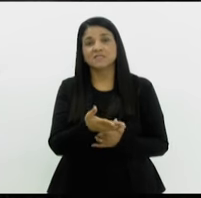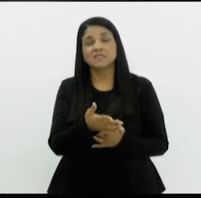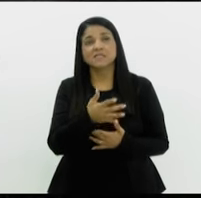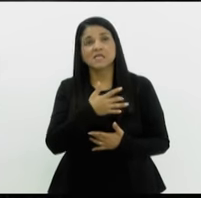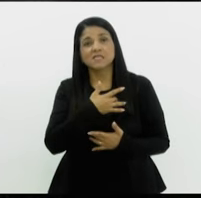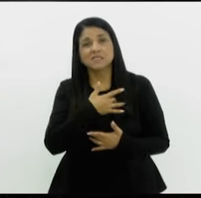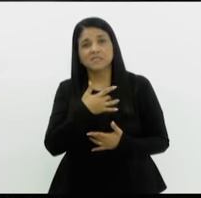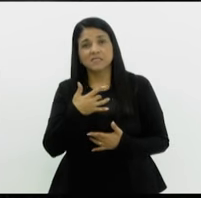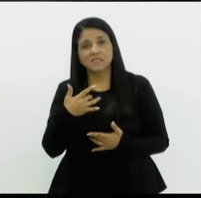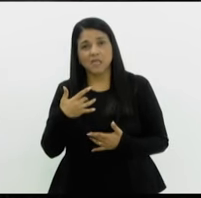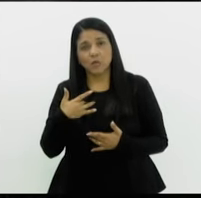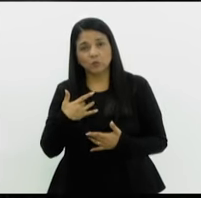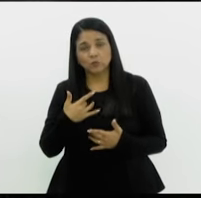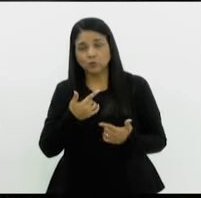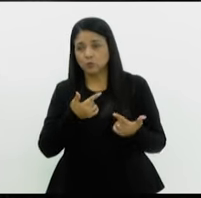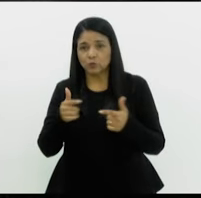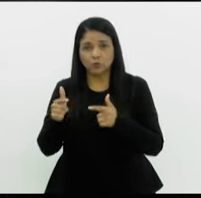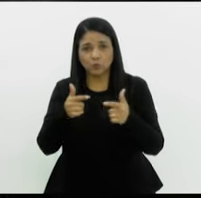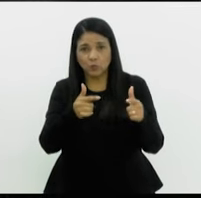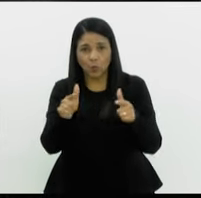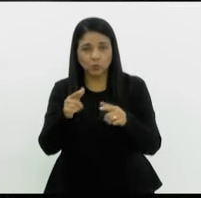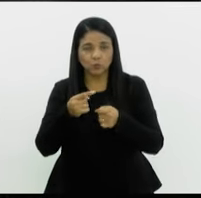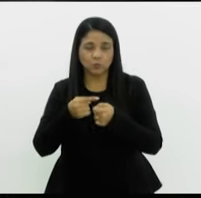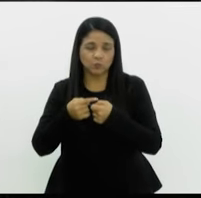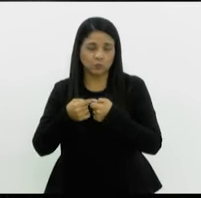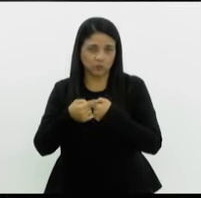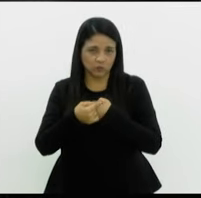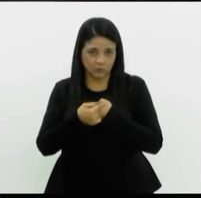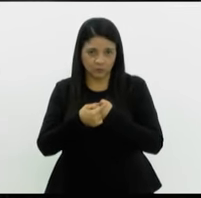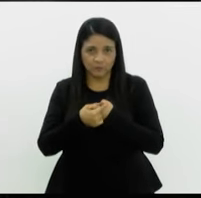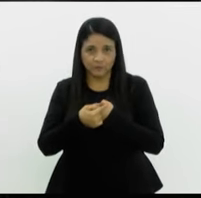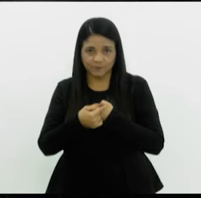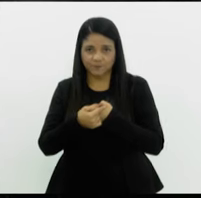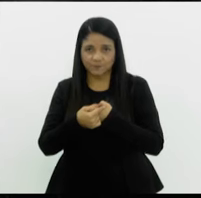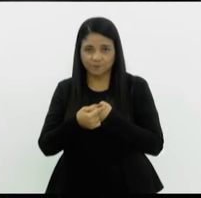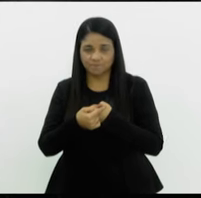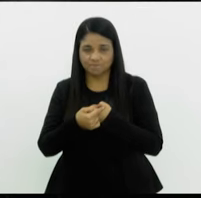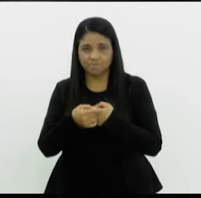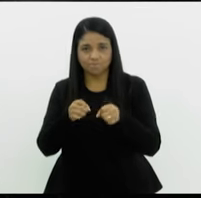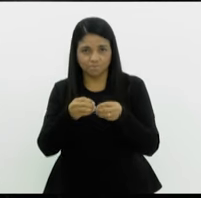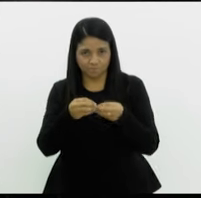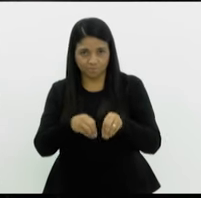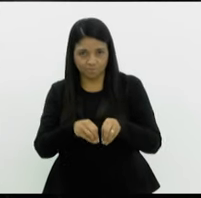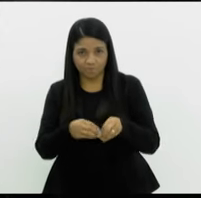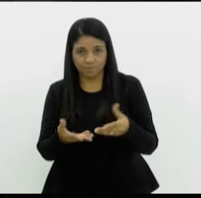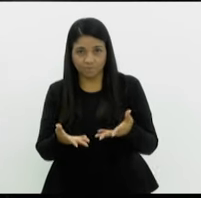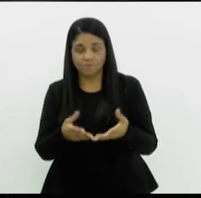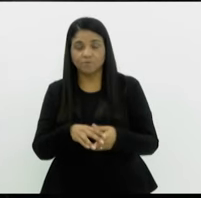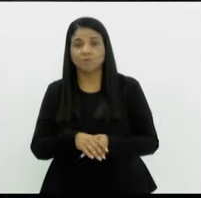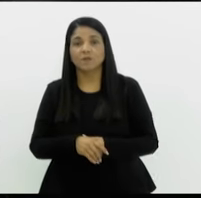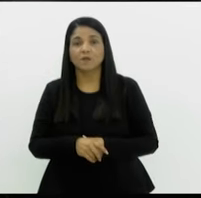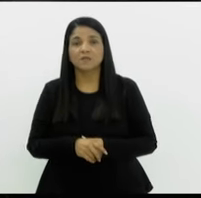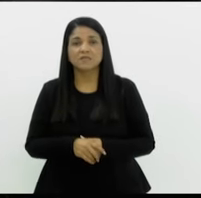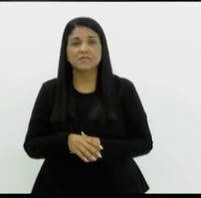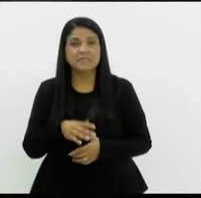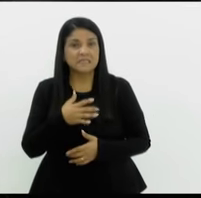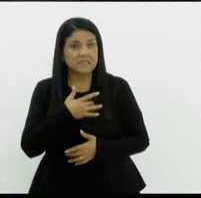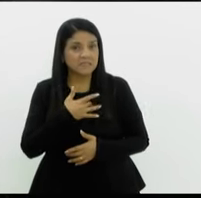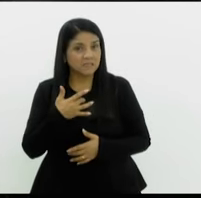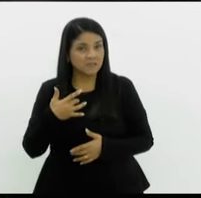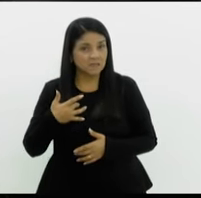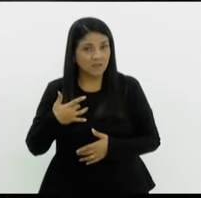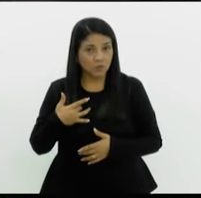saúde dos mais diversos municípios. Ora, e saúde e